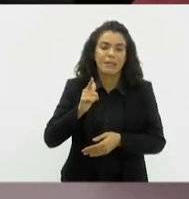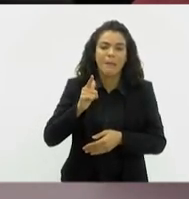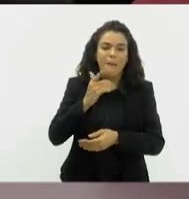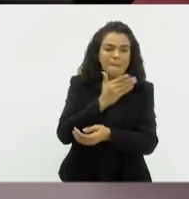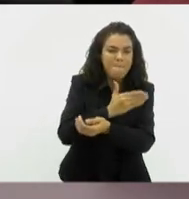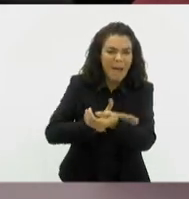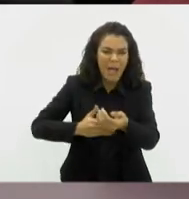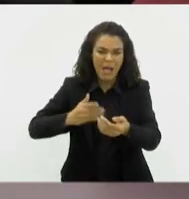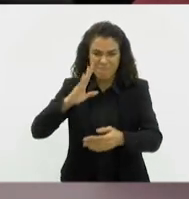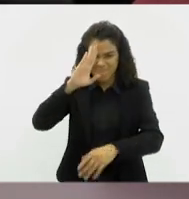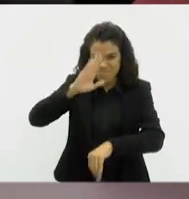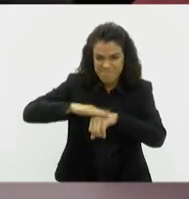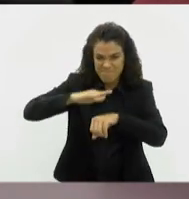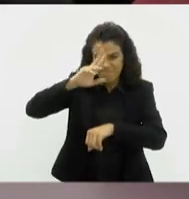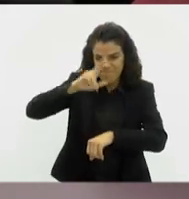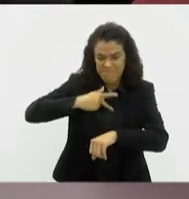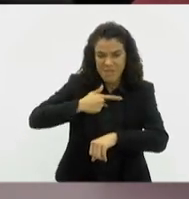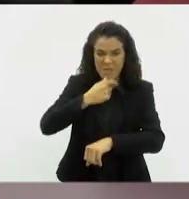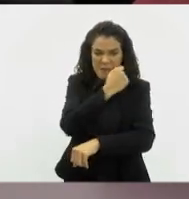muito forte.